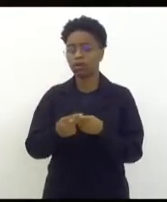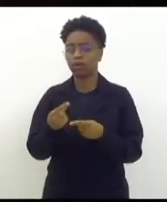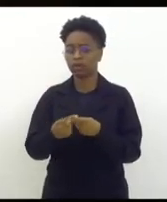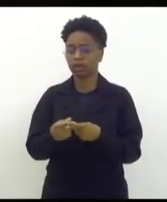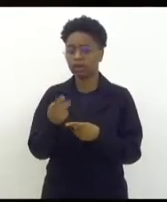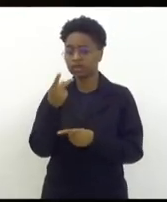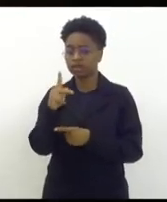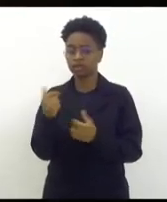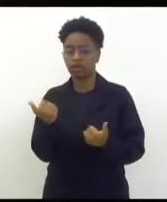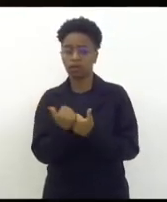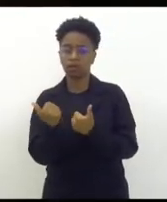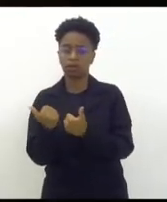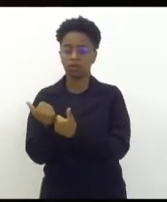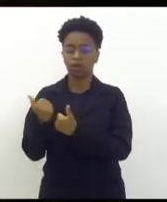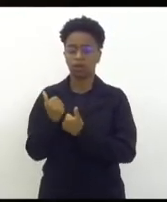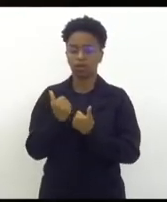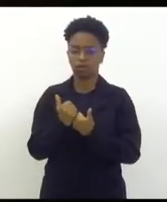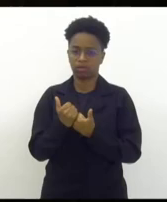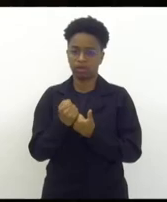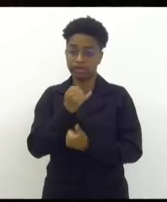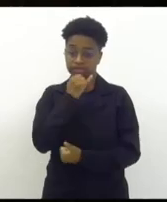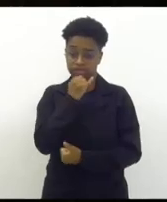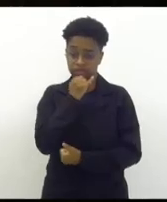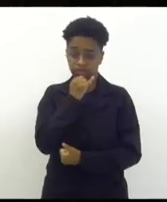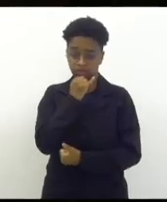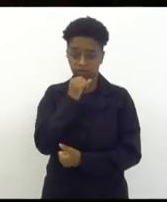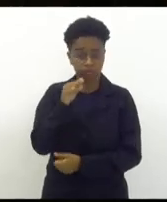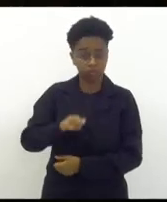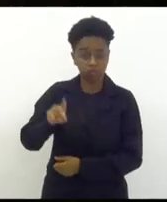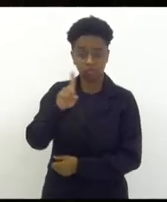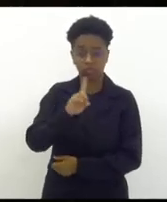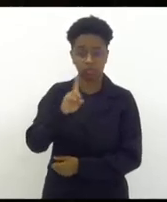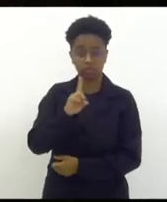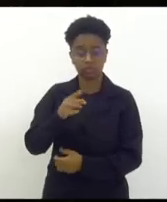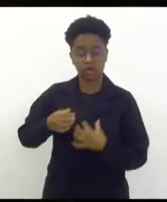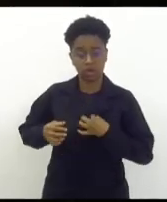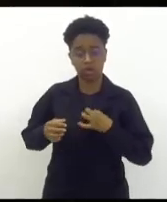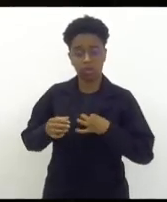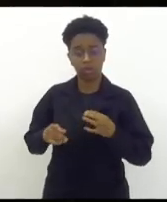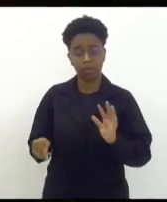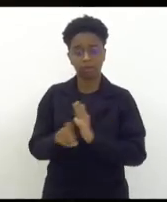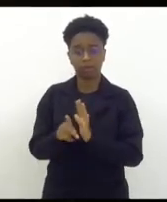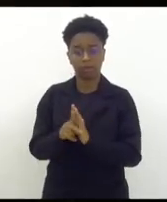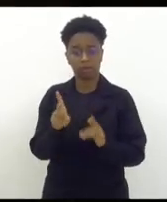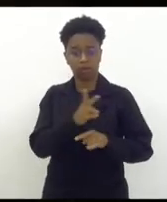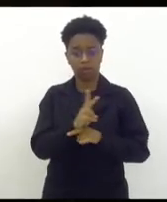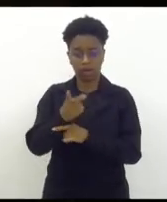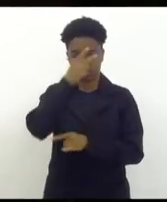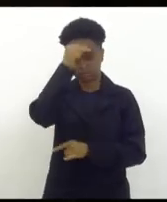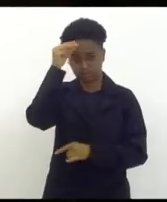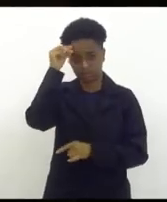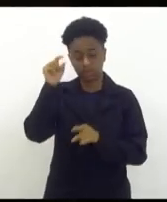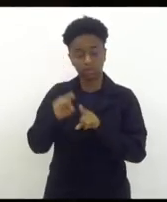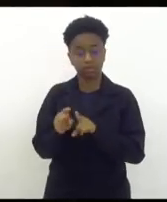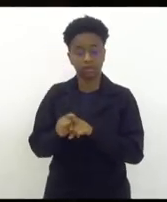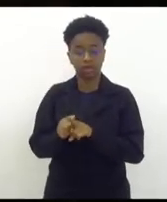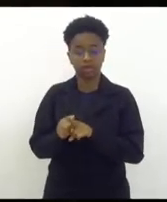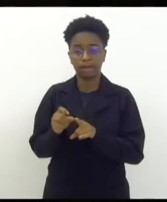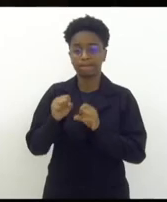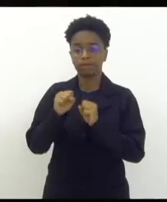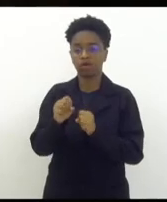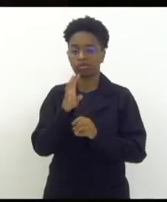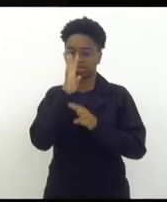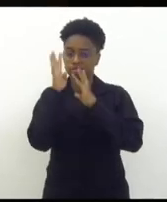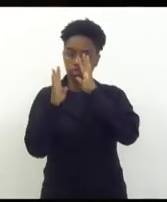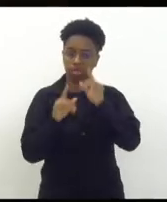serem seus apaniguados de por exemplo não utilizarem a farda da Guarda Municipal de poderem gozar